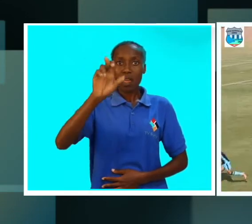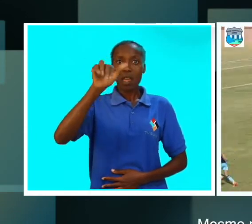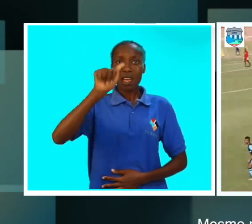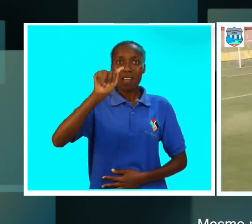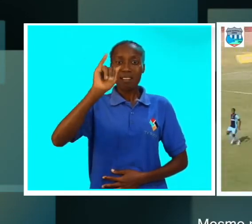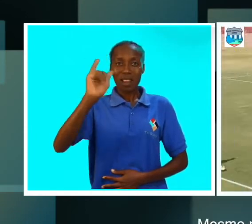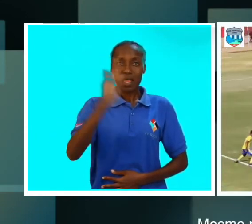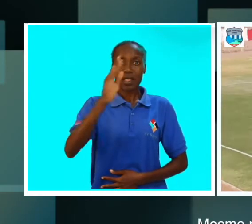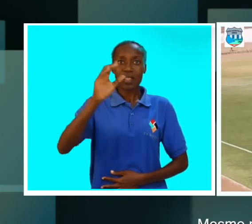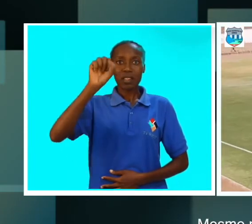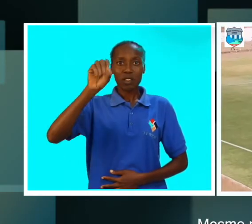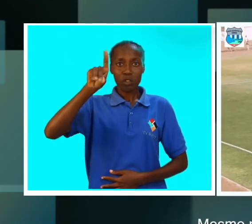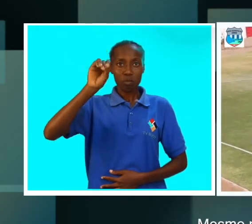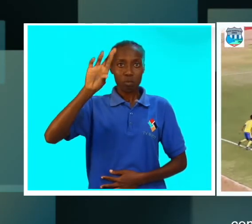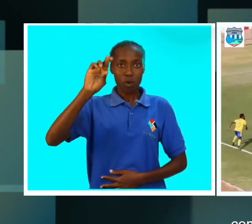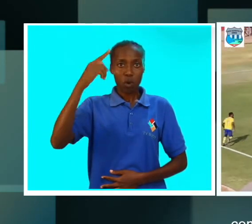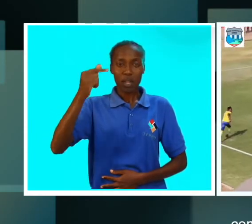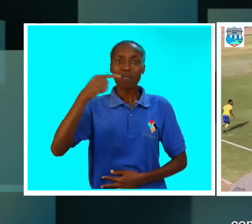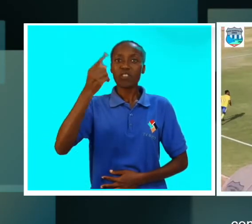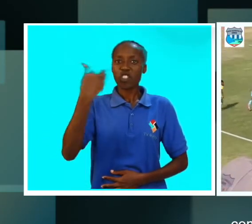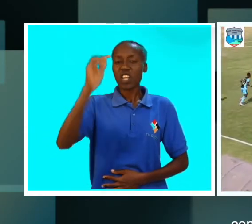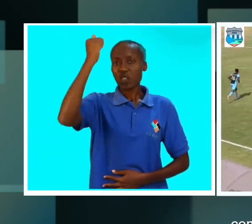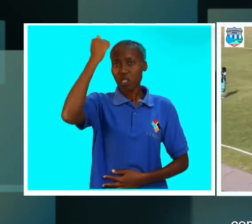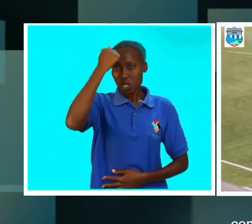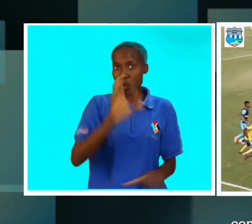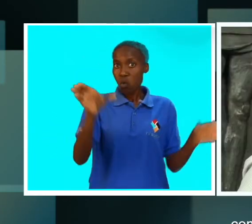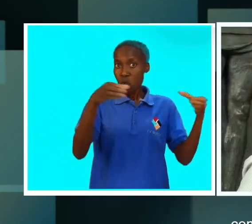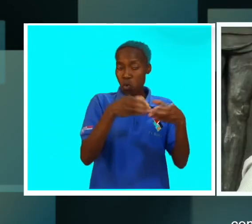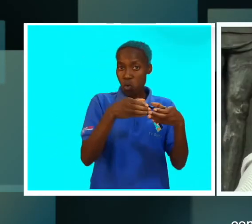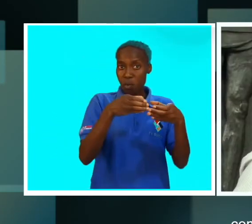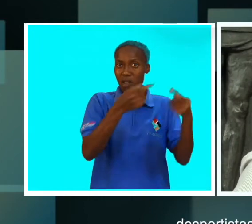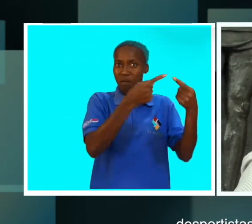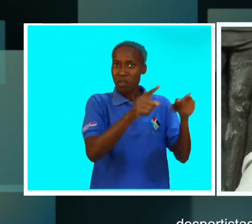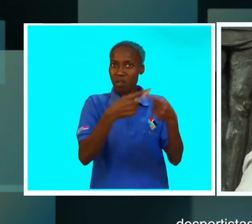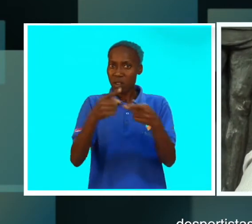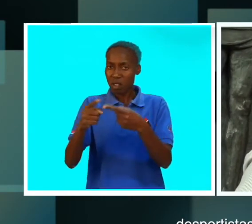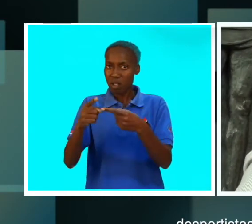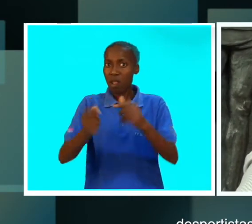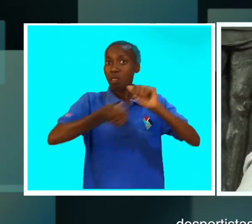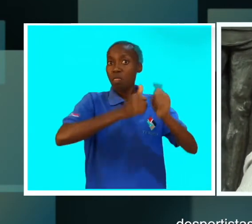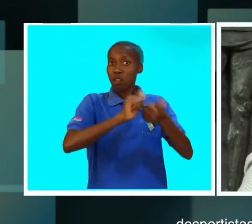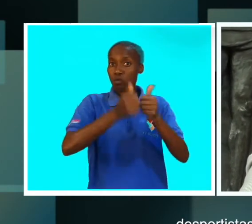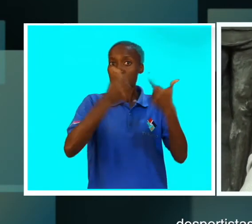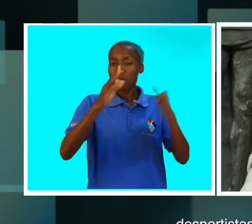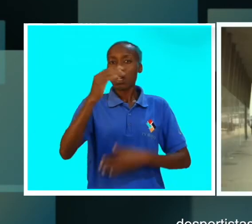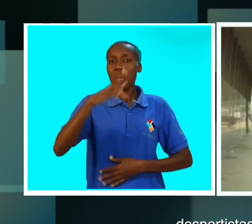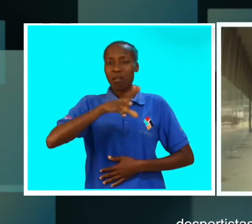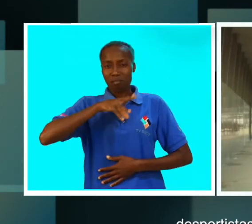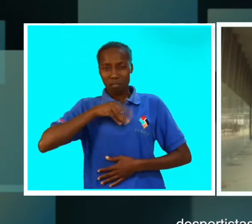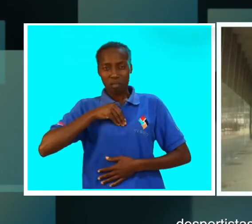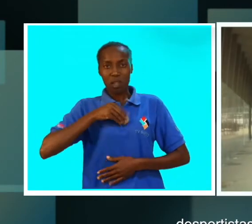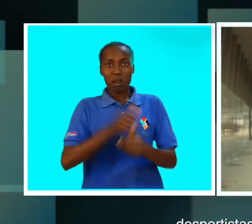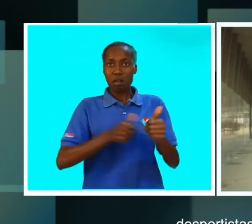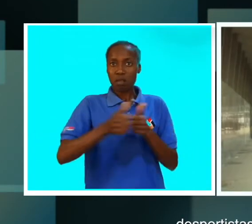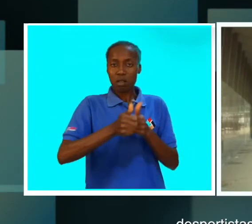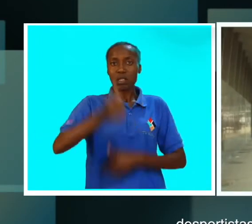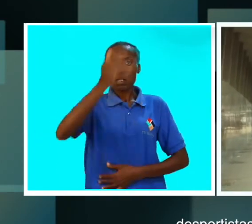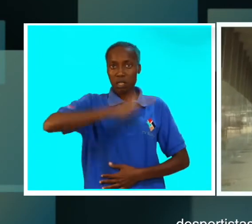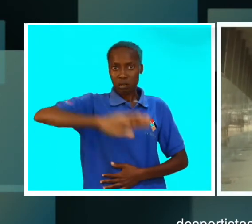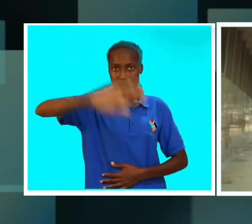Mesmo reconhecendo que as equipas moçambicanas calharam com clubes com perfis diferentes, os esportistas acreditam numa boa prestação dos representantes